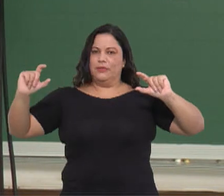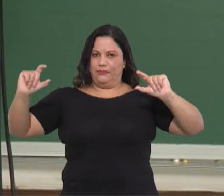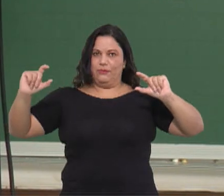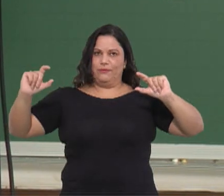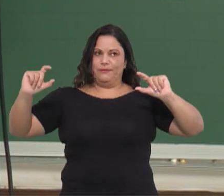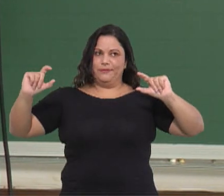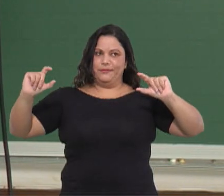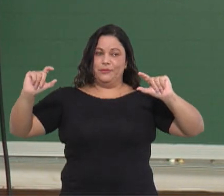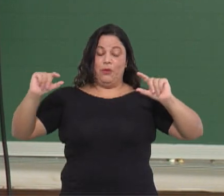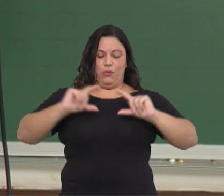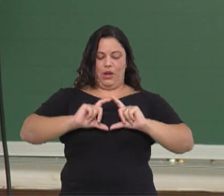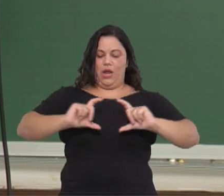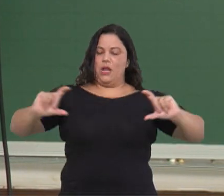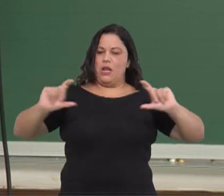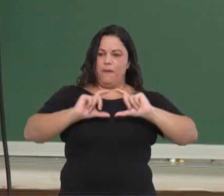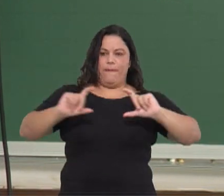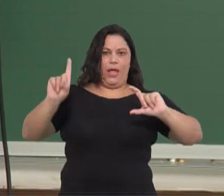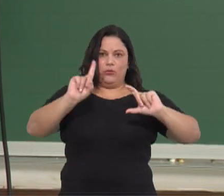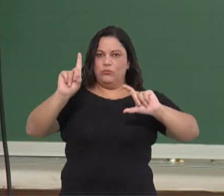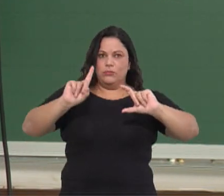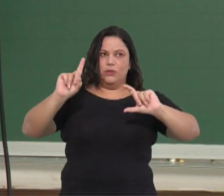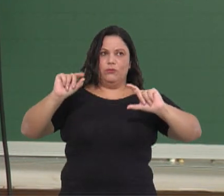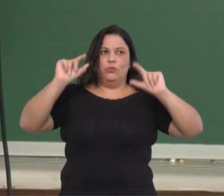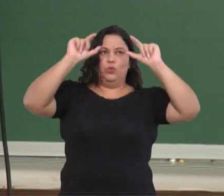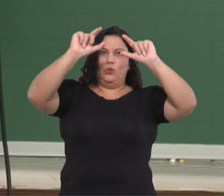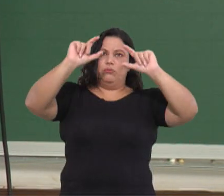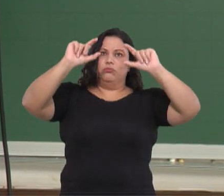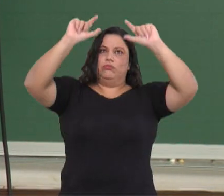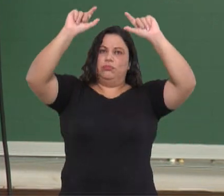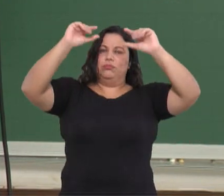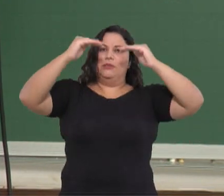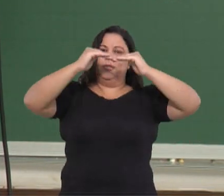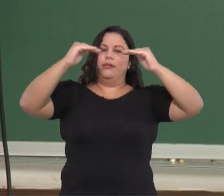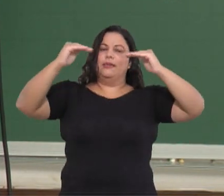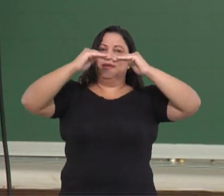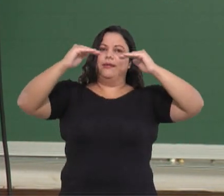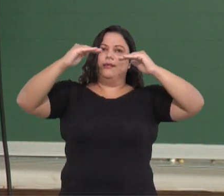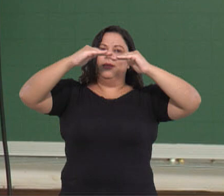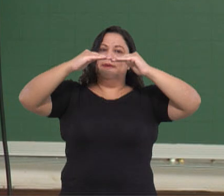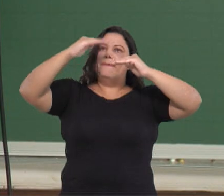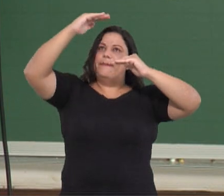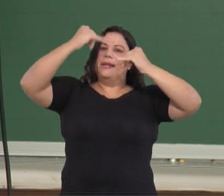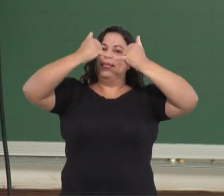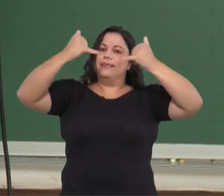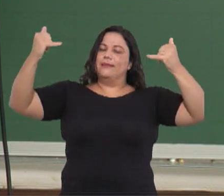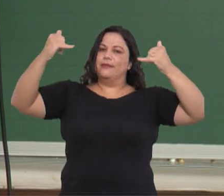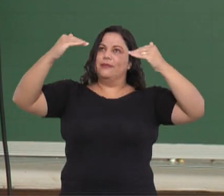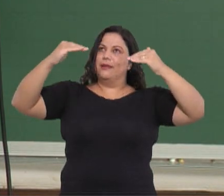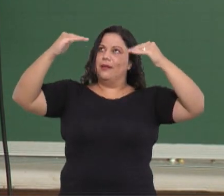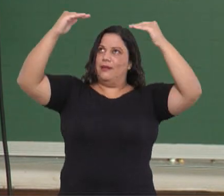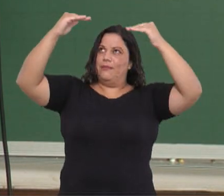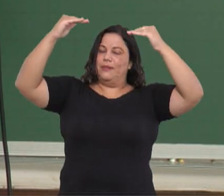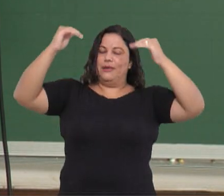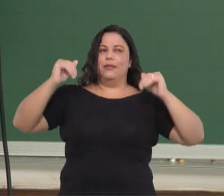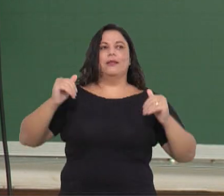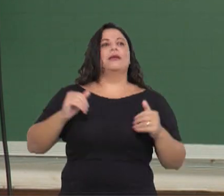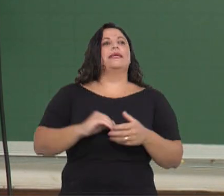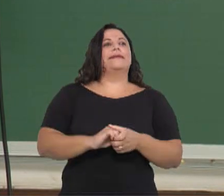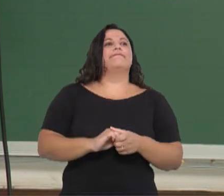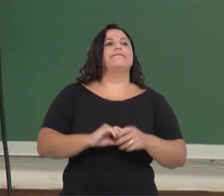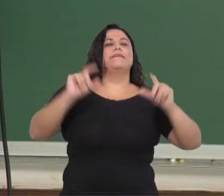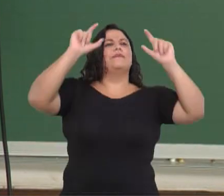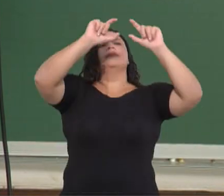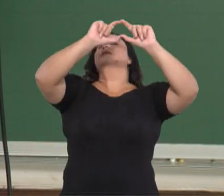vamos ter esses monossílabos tônicos e a gente vai pensar só neste início aqui.